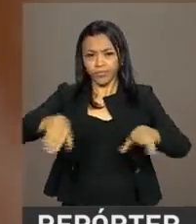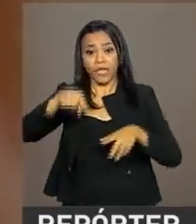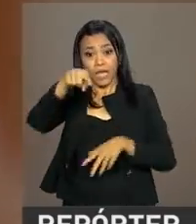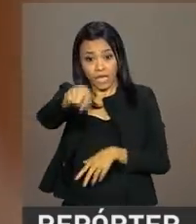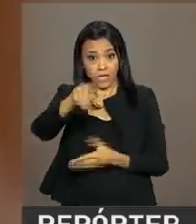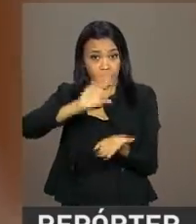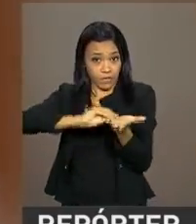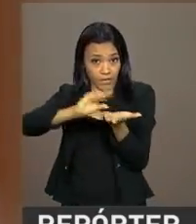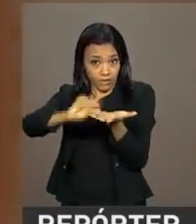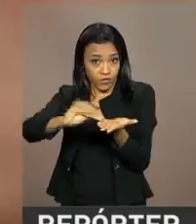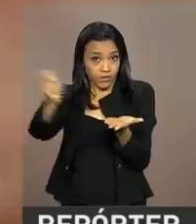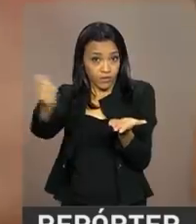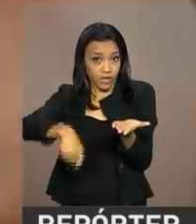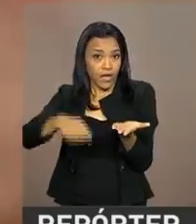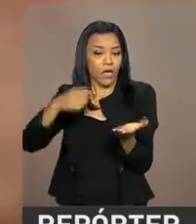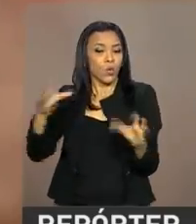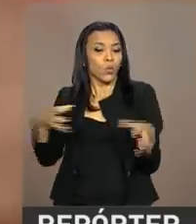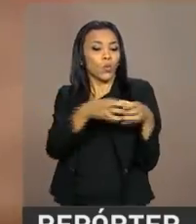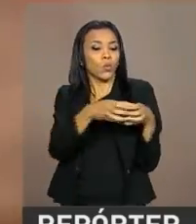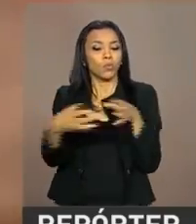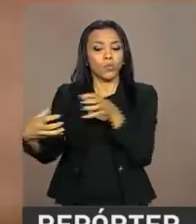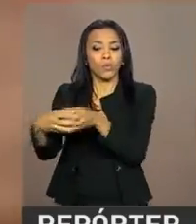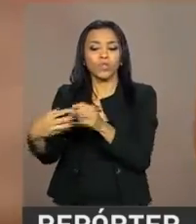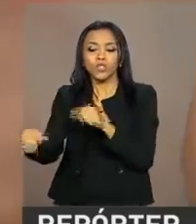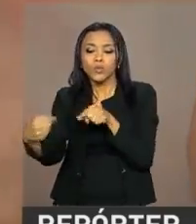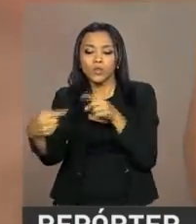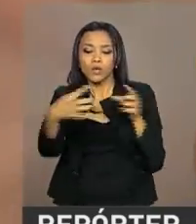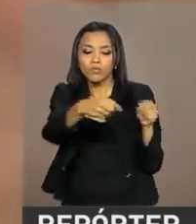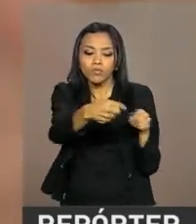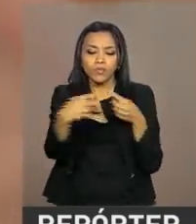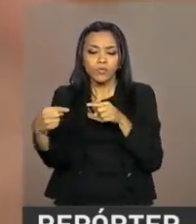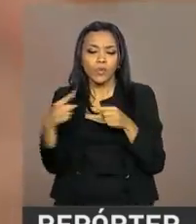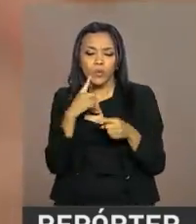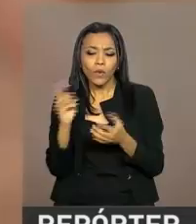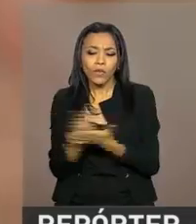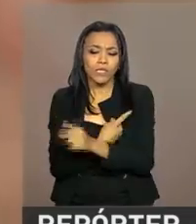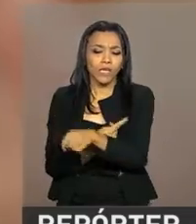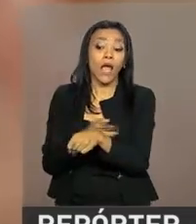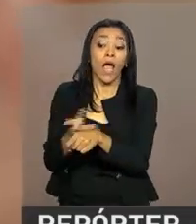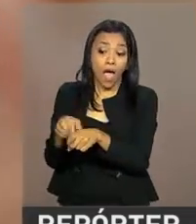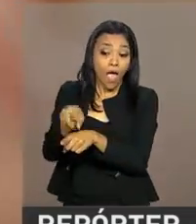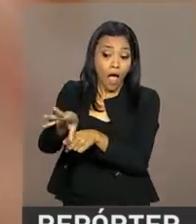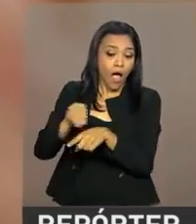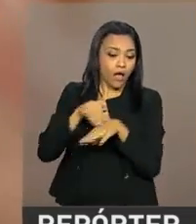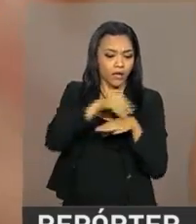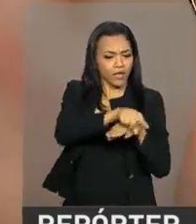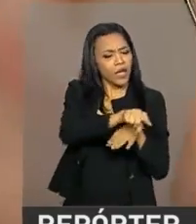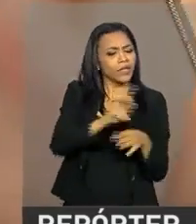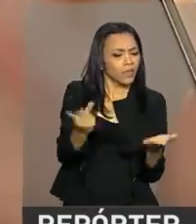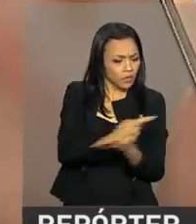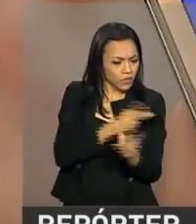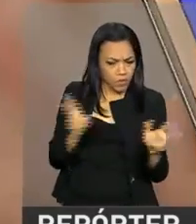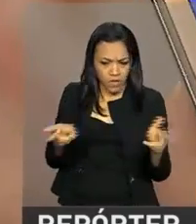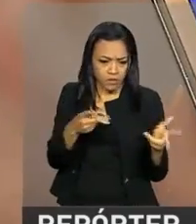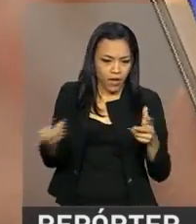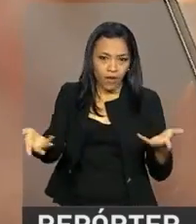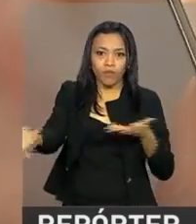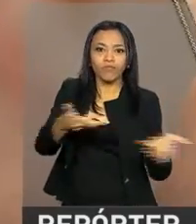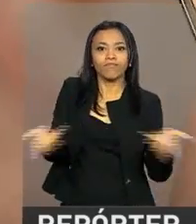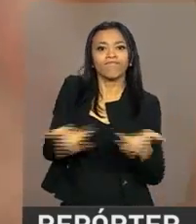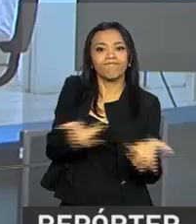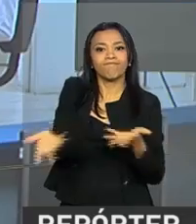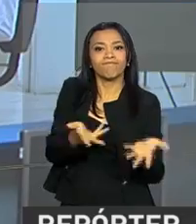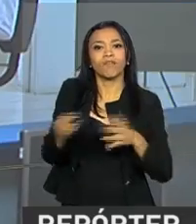ter grupos de discussão e aqui as pessoas reportem qualquer irregularidade que elas tenham visto com relação à execução das